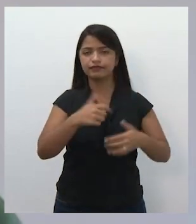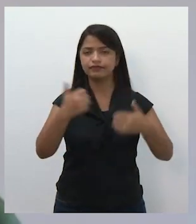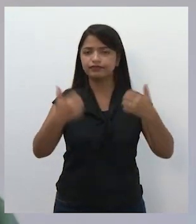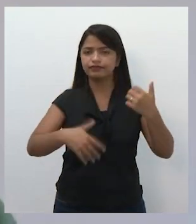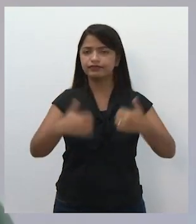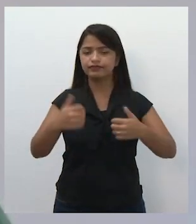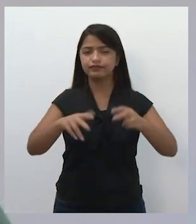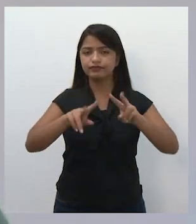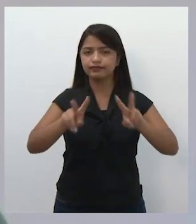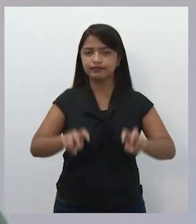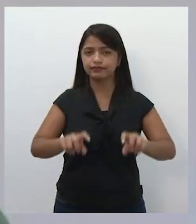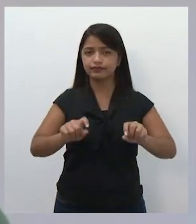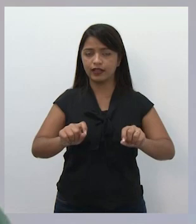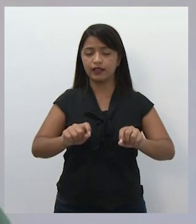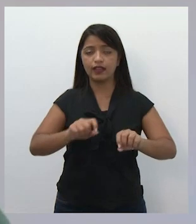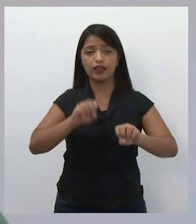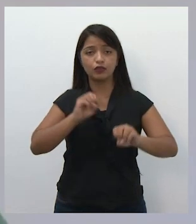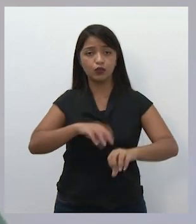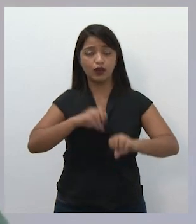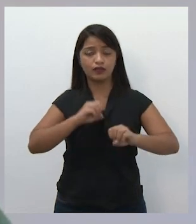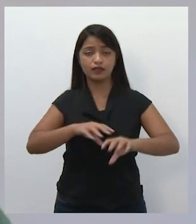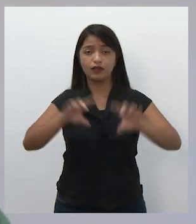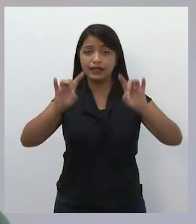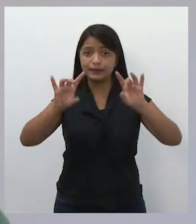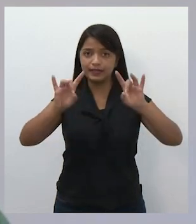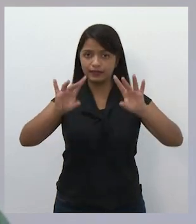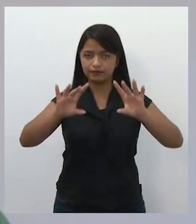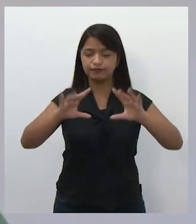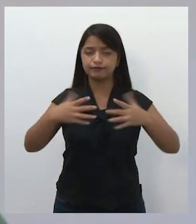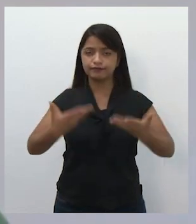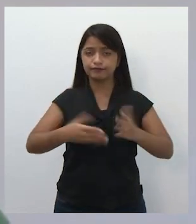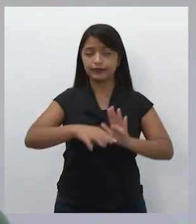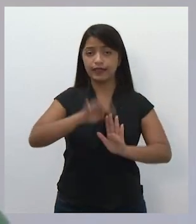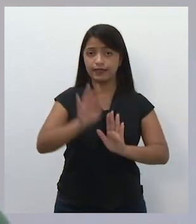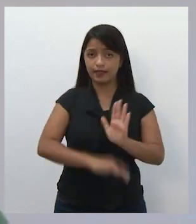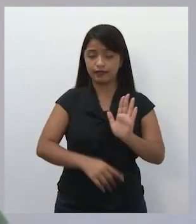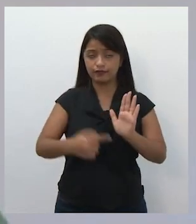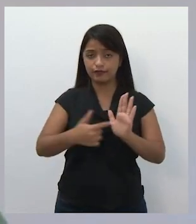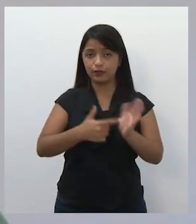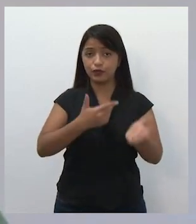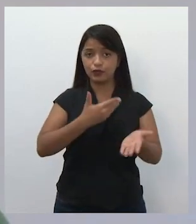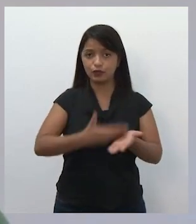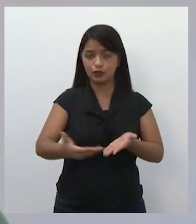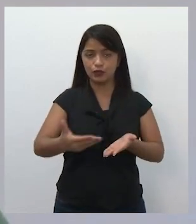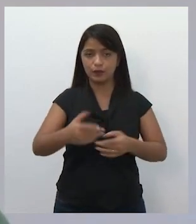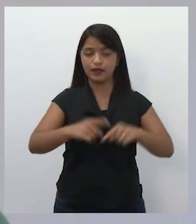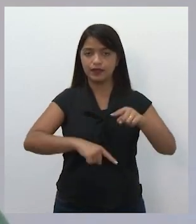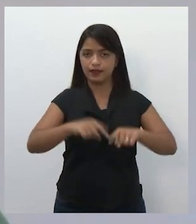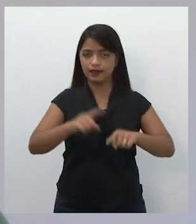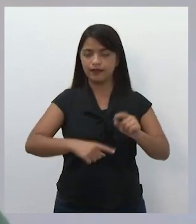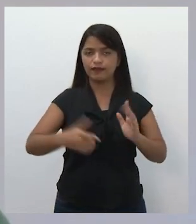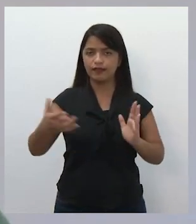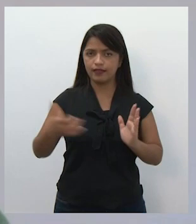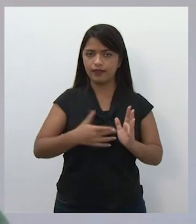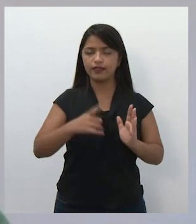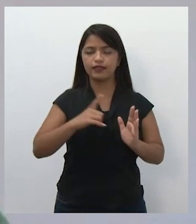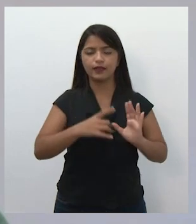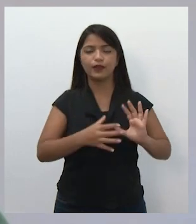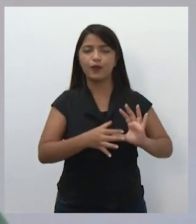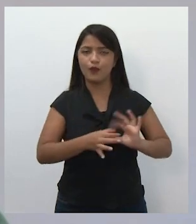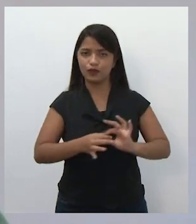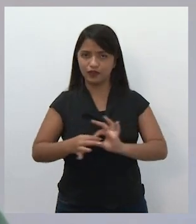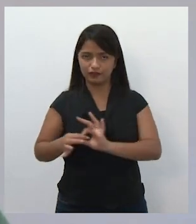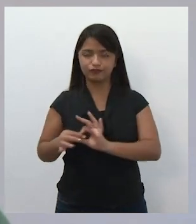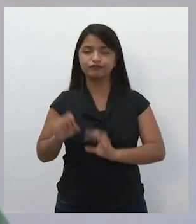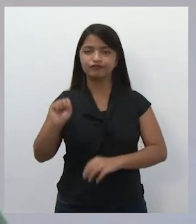educação especial. Então, dentro do material, no texto introdutório, nós contextualizamos ali, nós